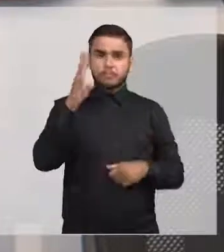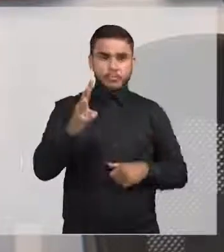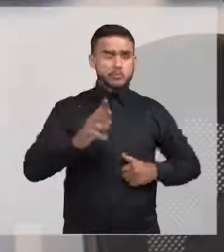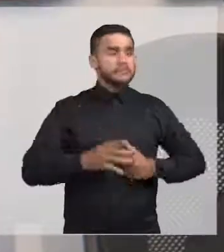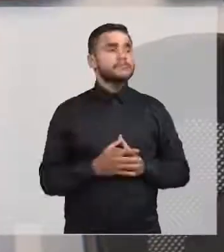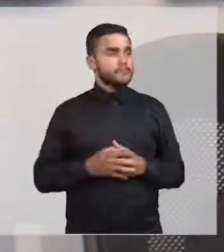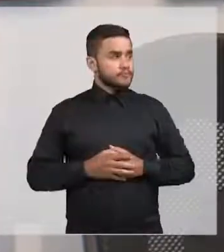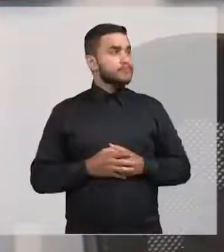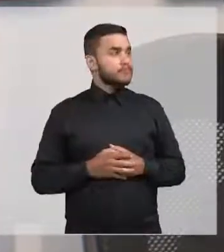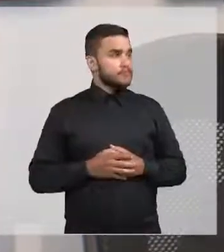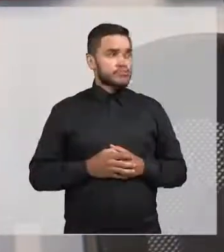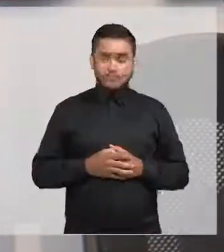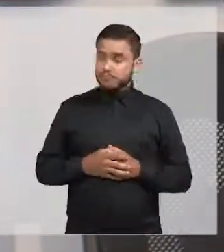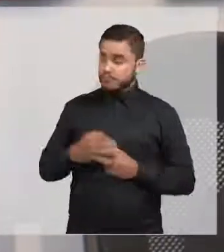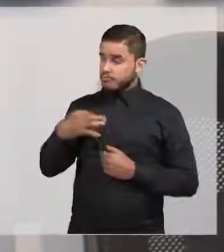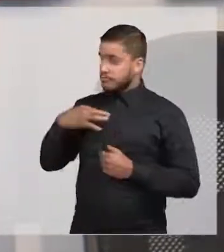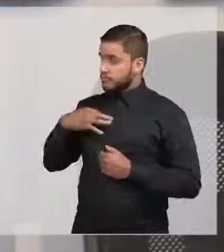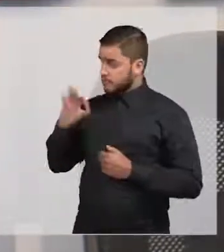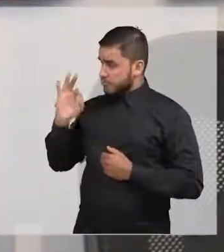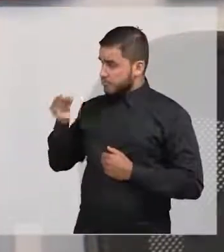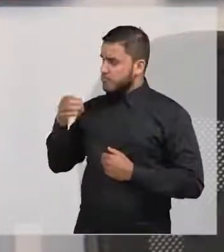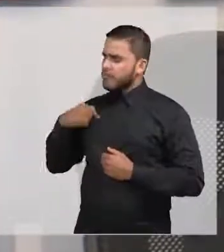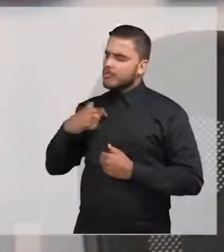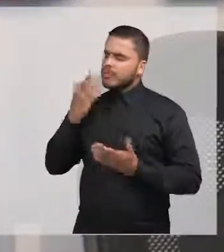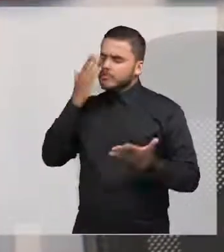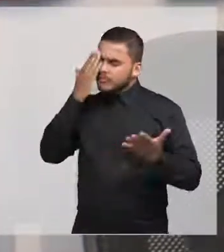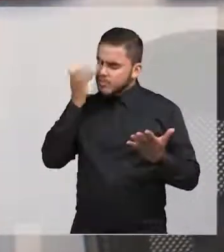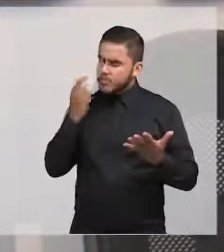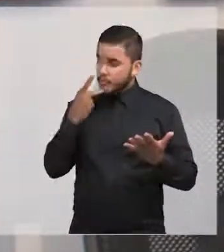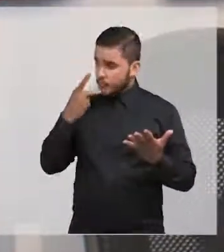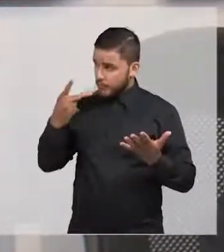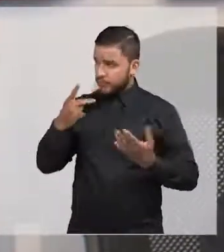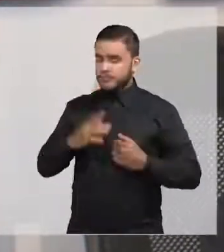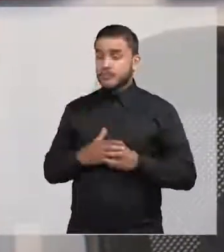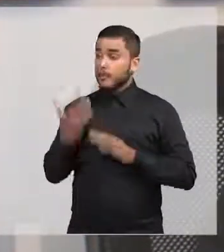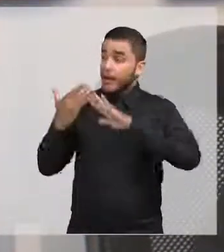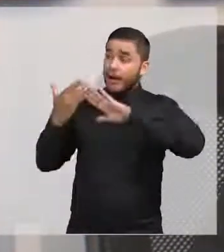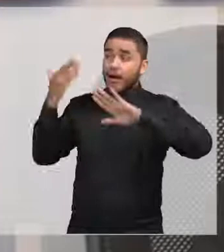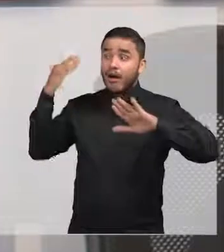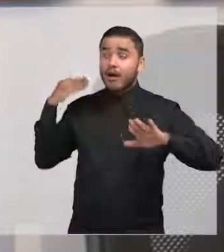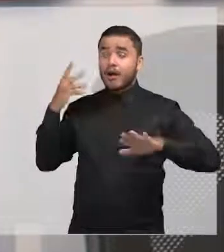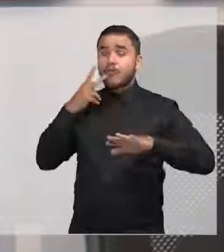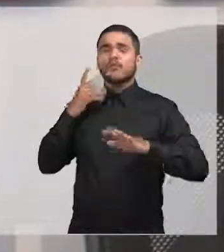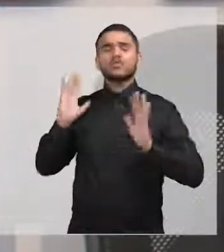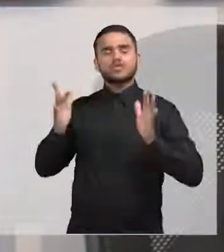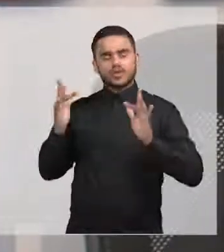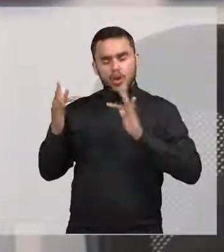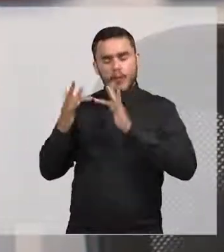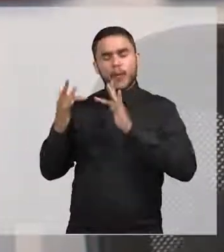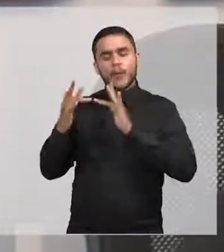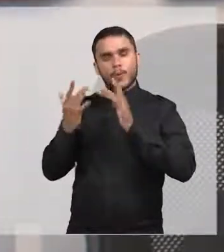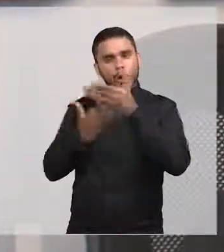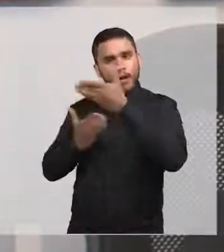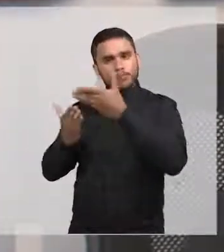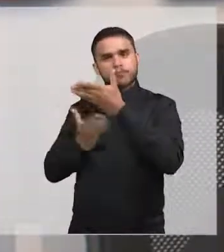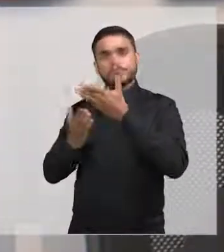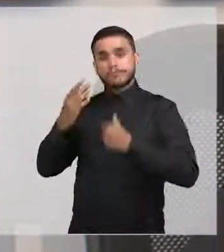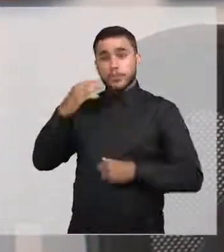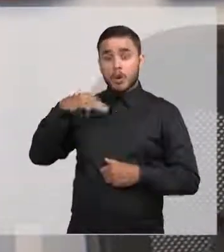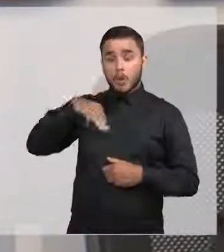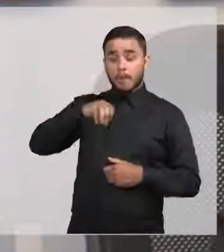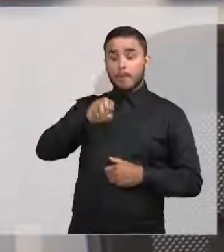Qual? A Operação Lava Jato, literalmente, destrói a classe política